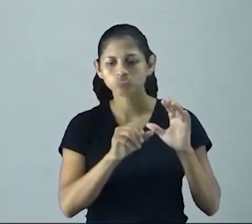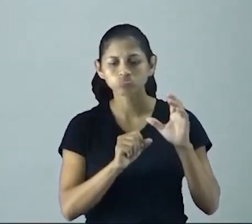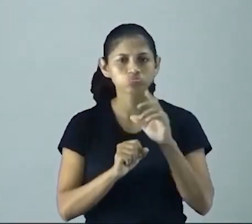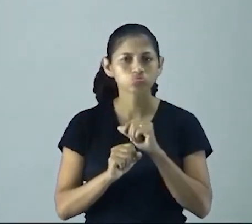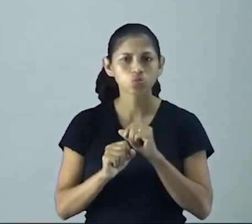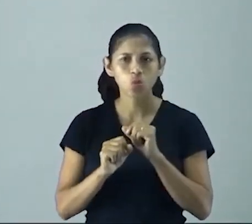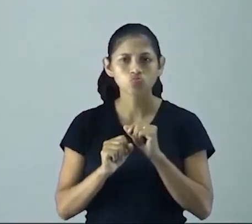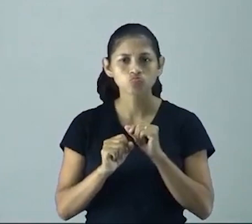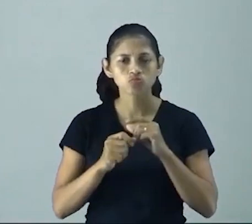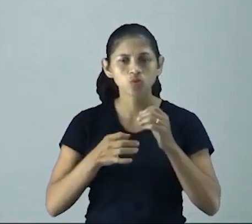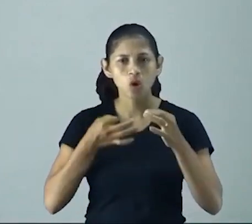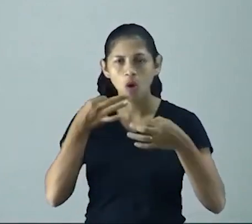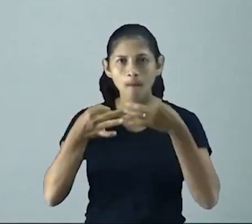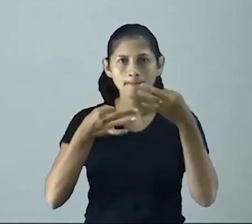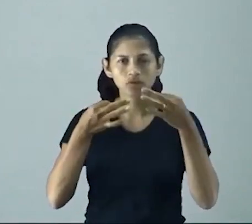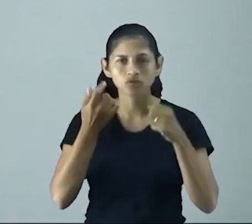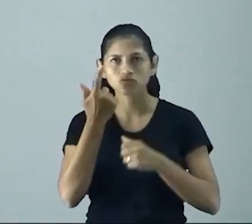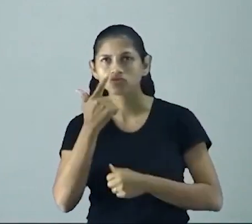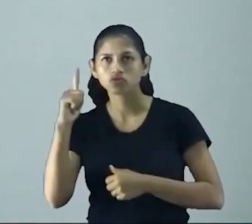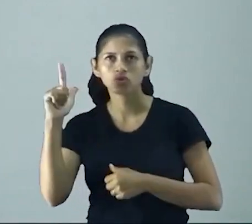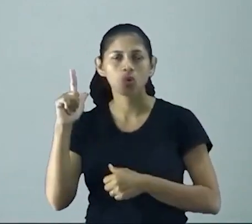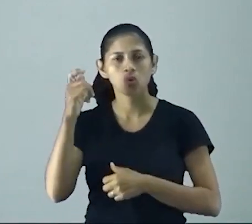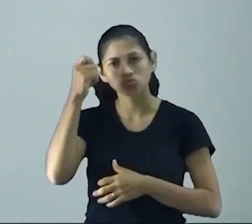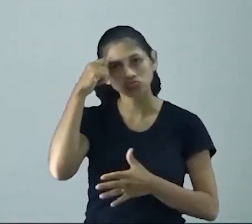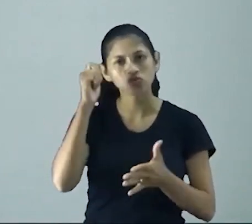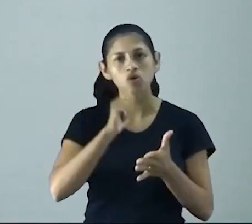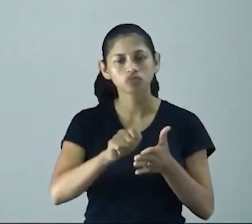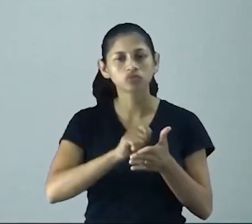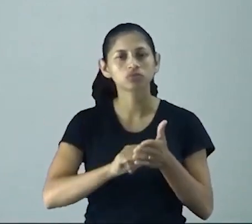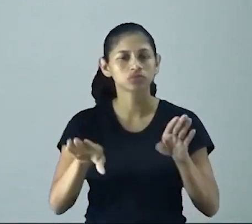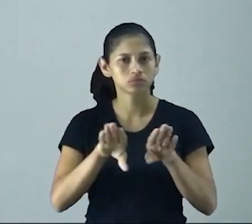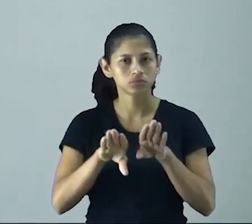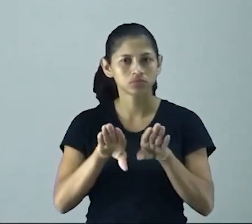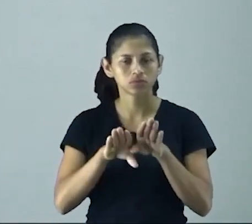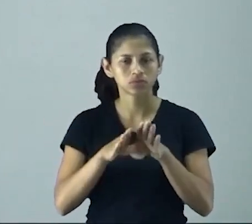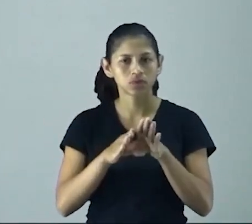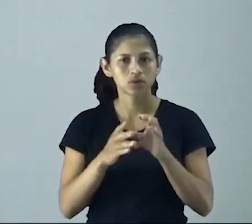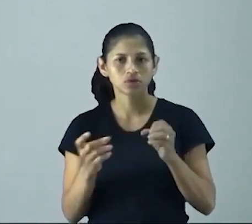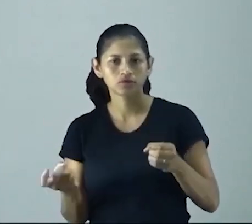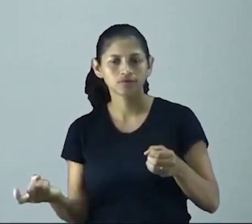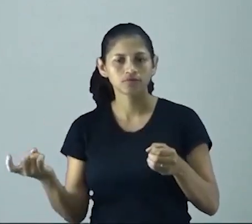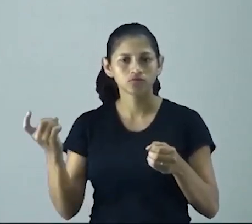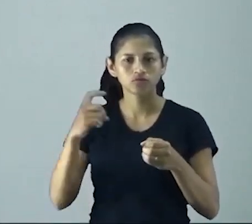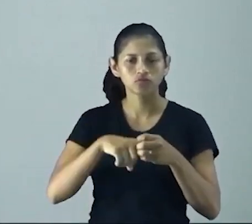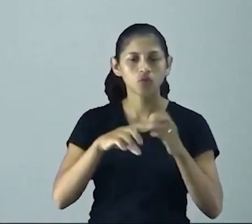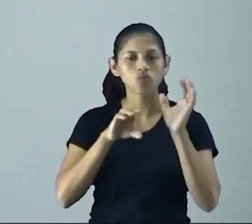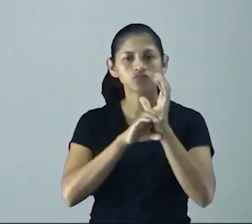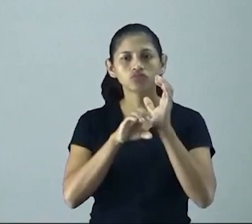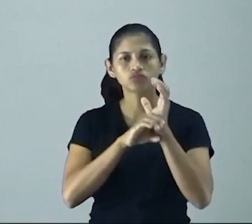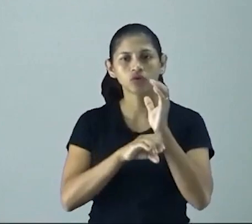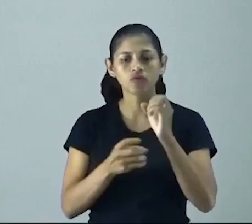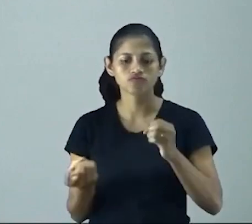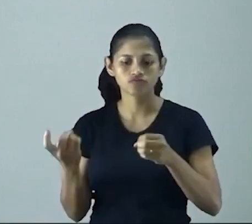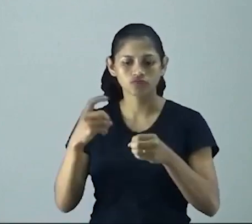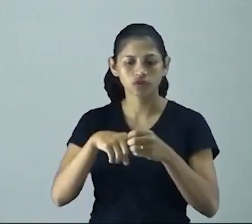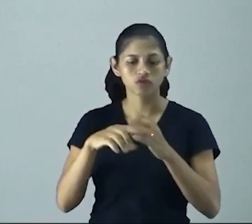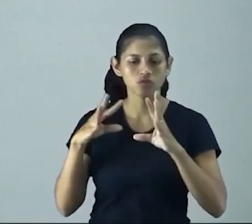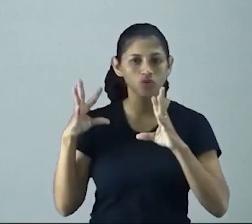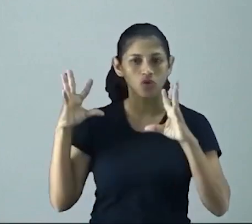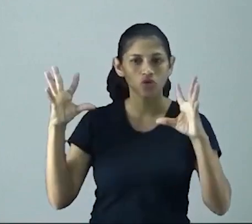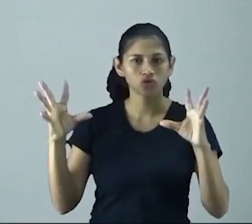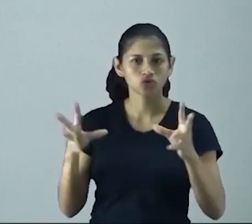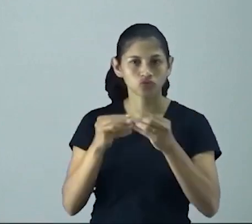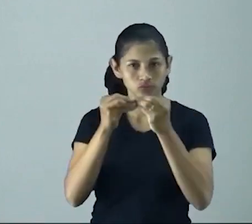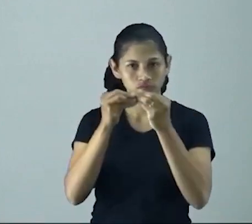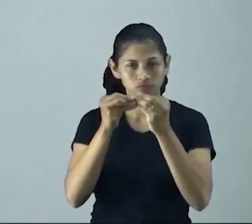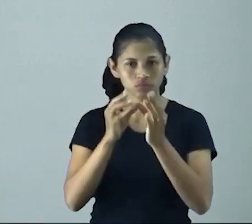para te ajudar, e vai fechar na conclusão, retomando aquela ideia inicial, dando uma solução para aquele caso,